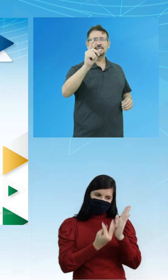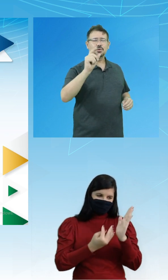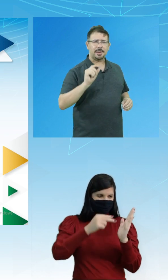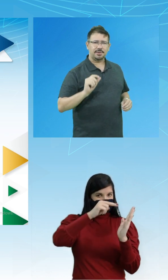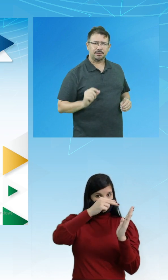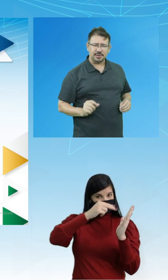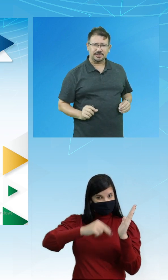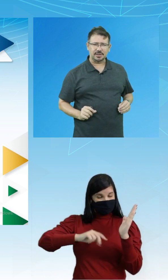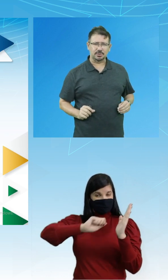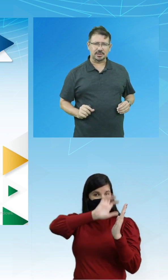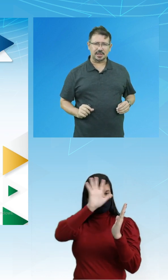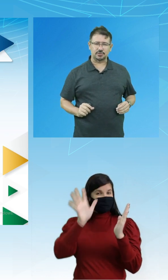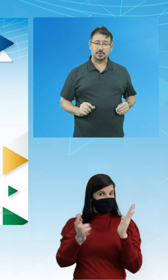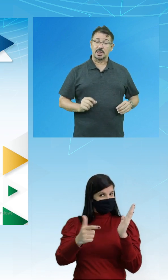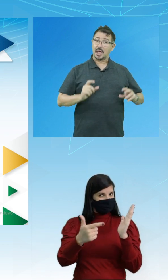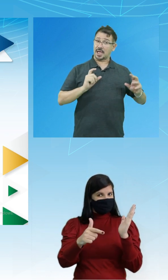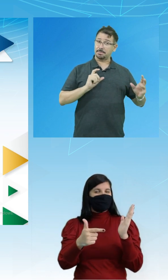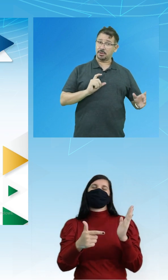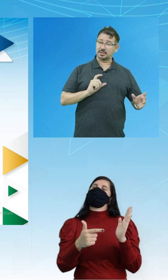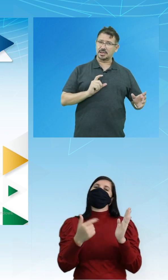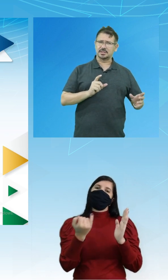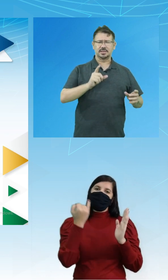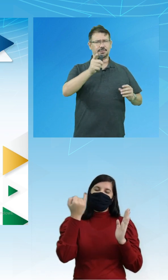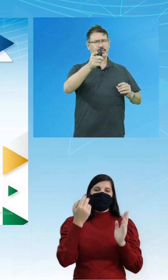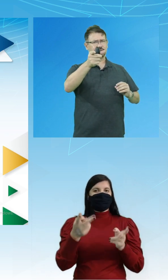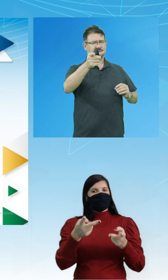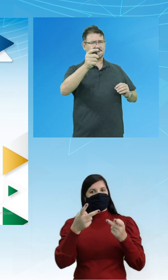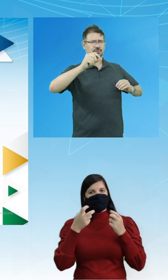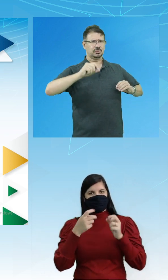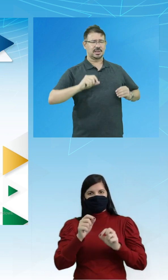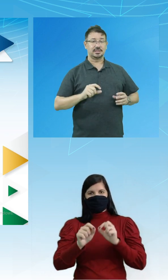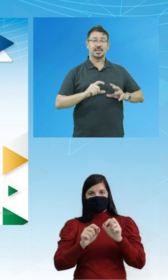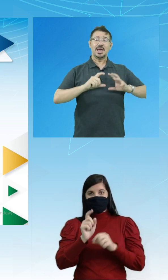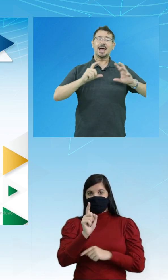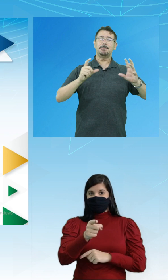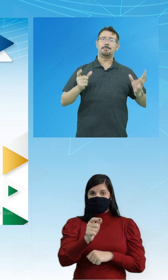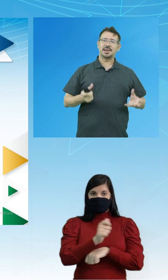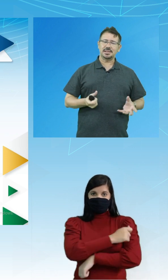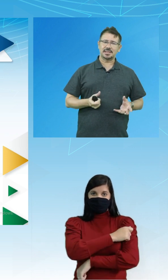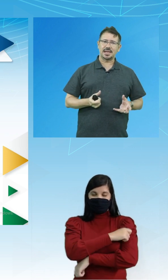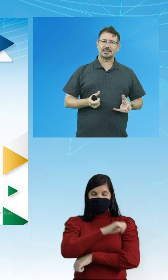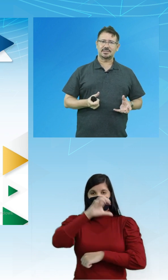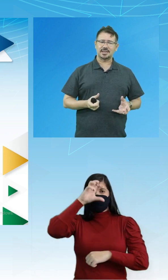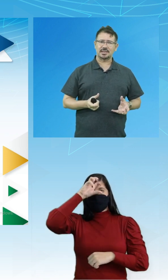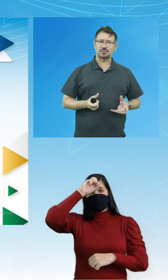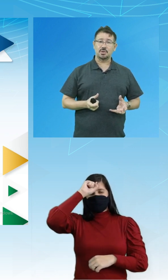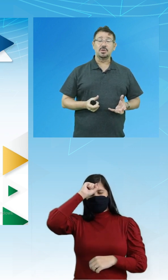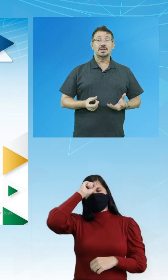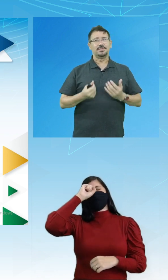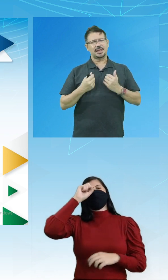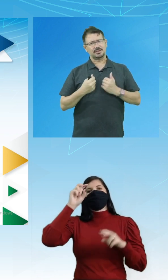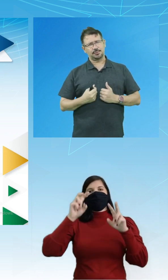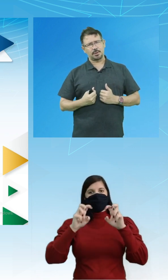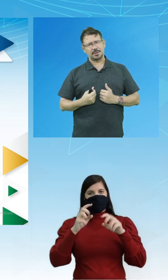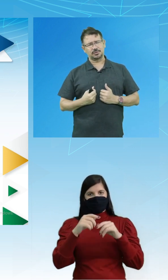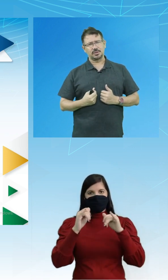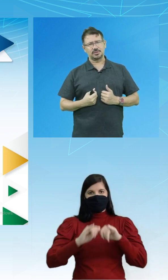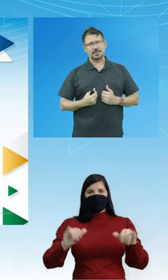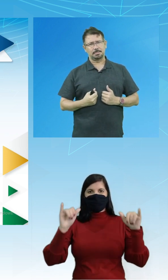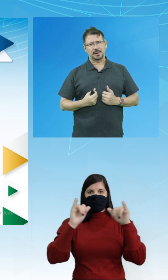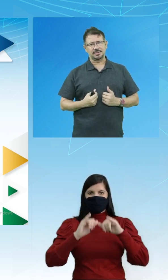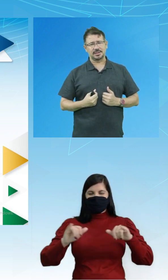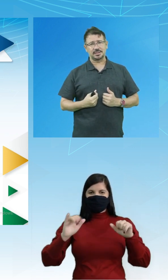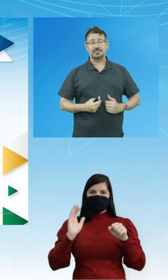na superfície do texto. É importante que você, estudante, aprenda essa questão das